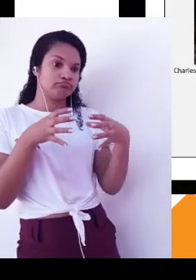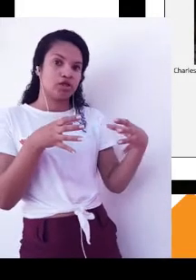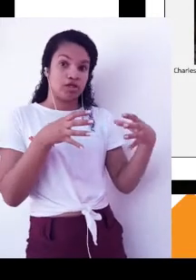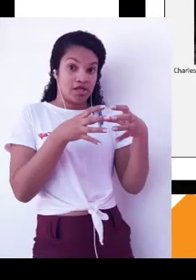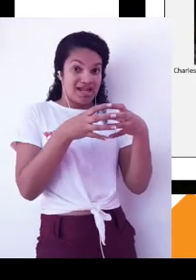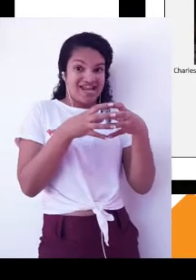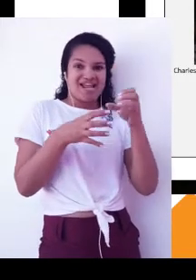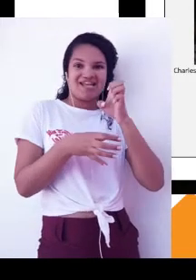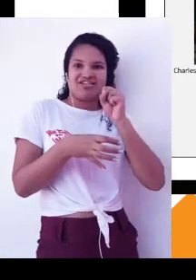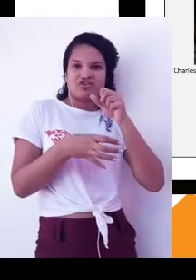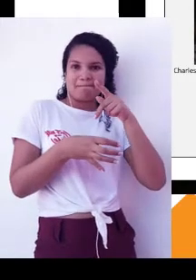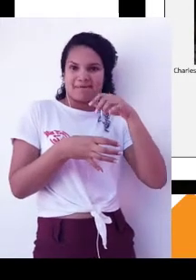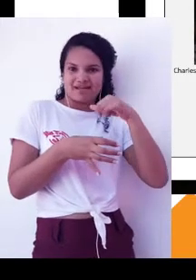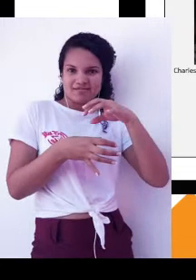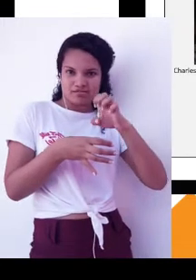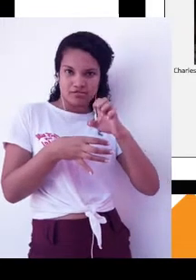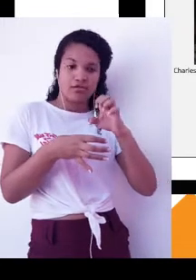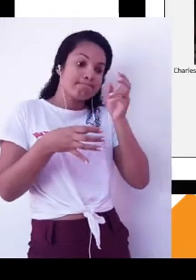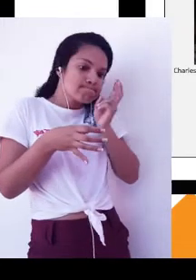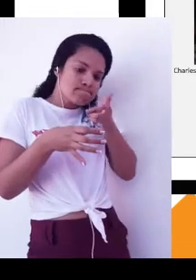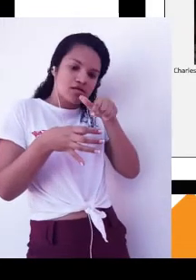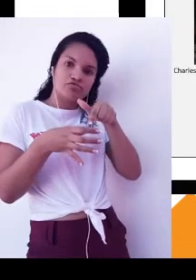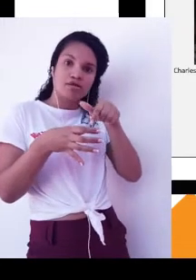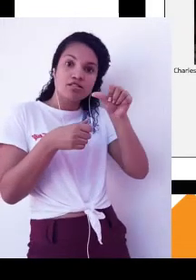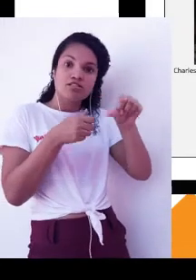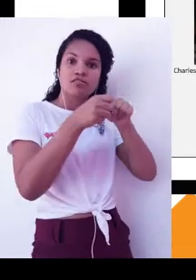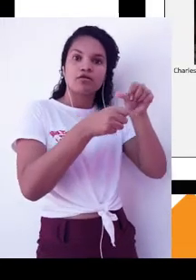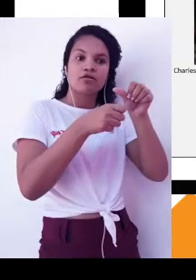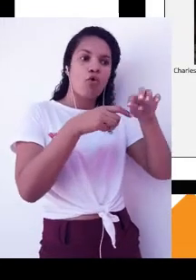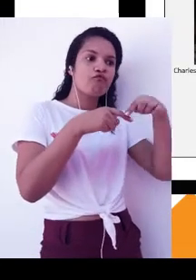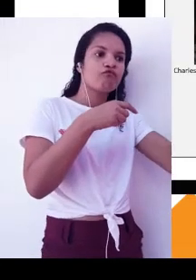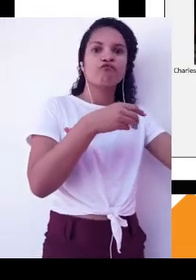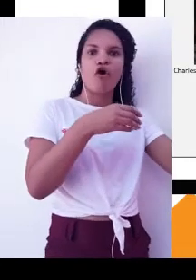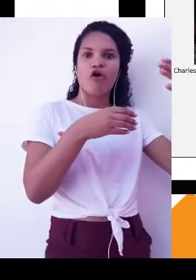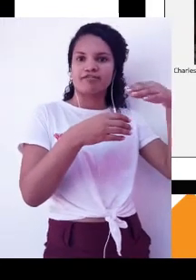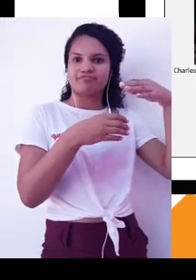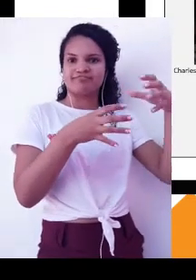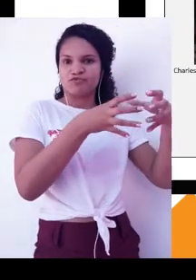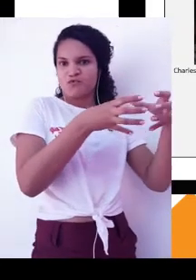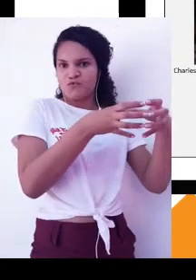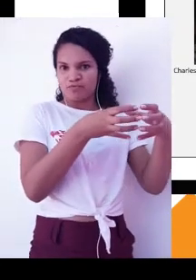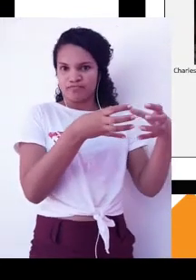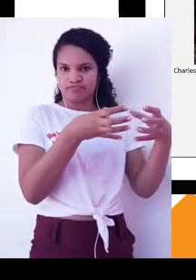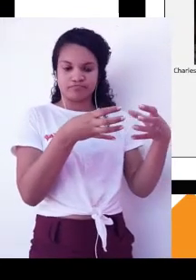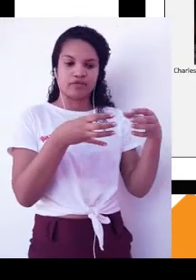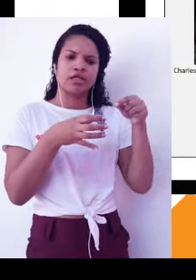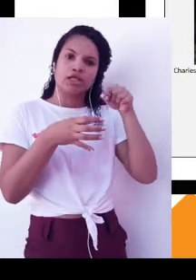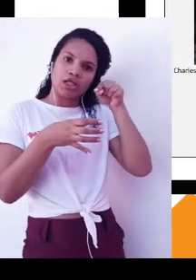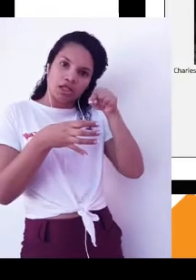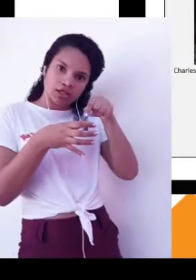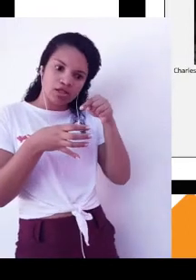da mesma espécie, tornando-se variações interespecíficas. É